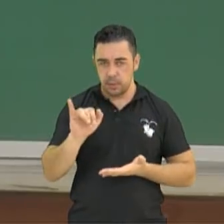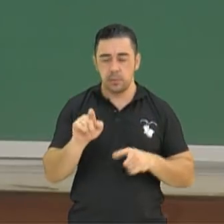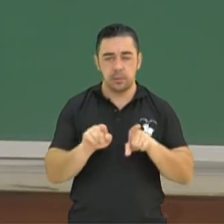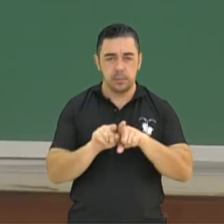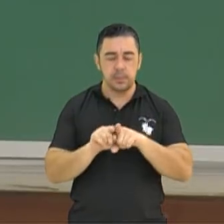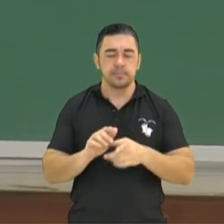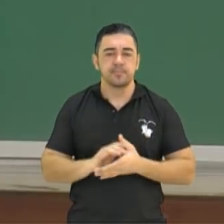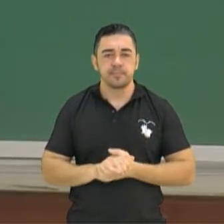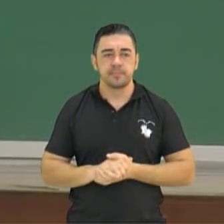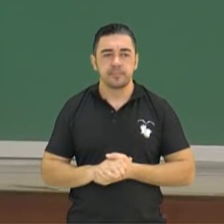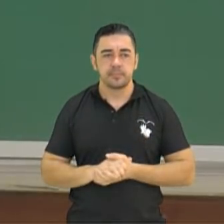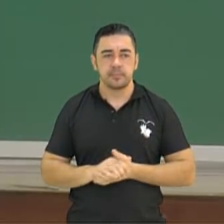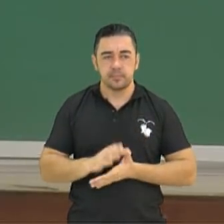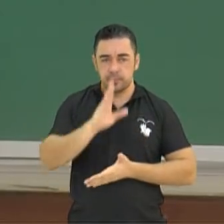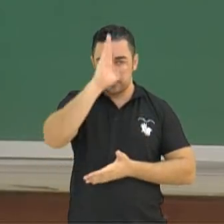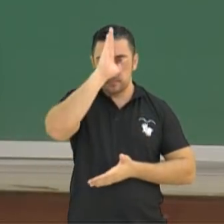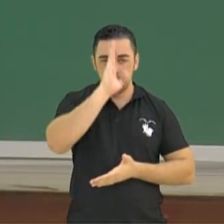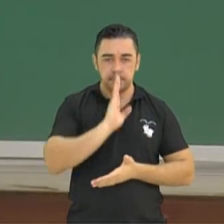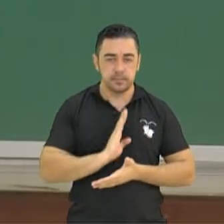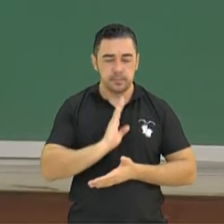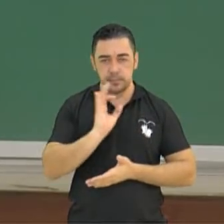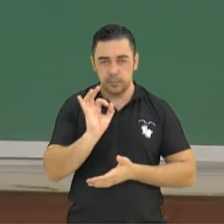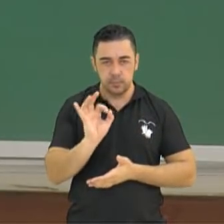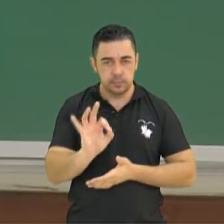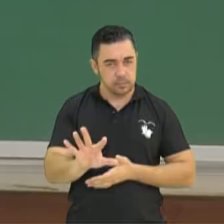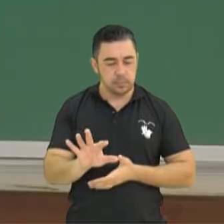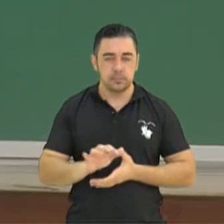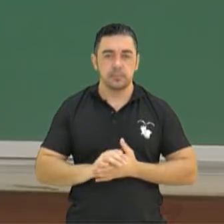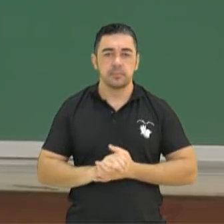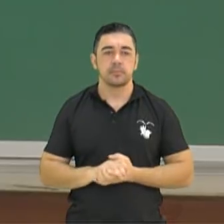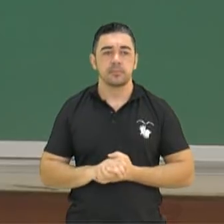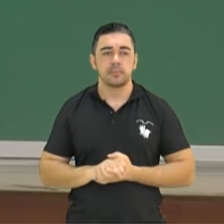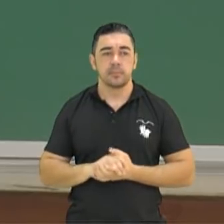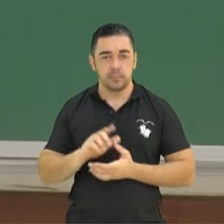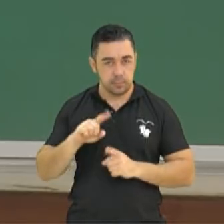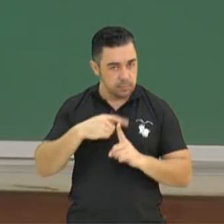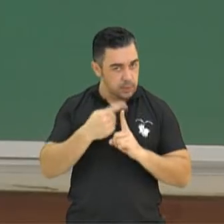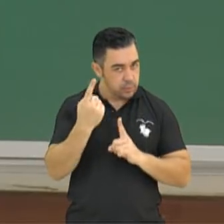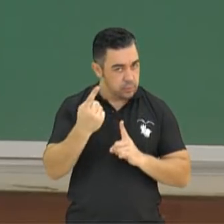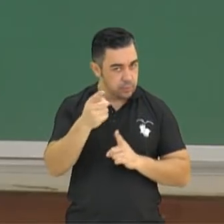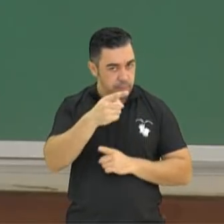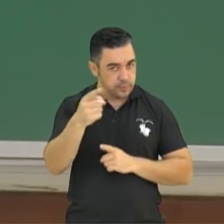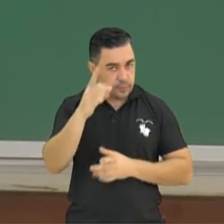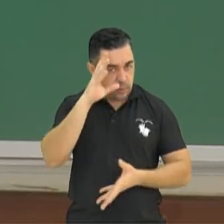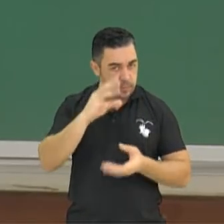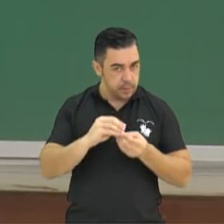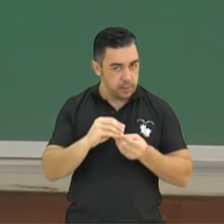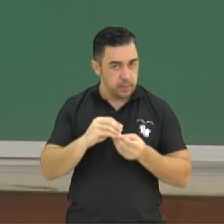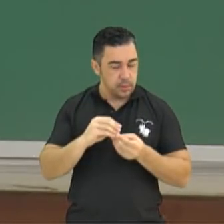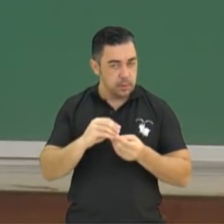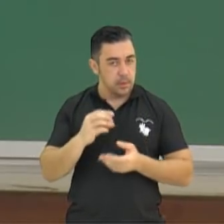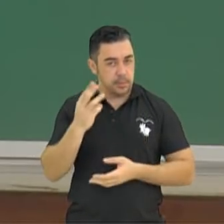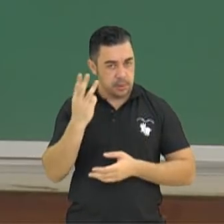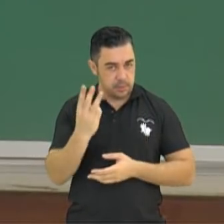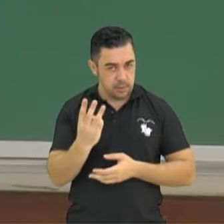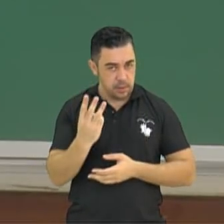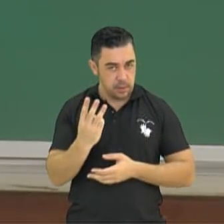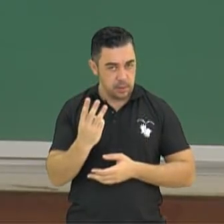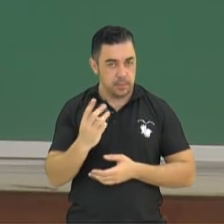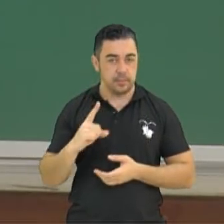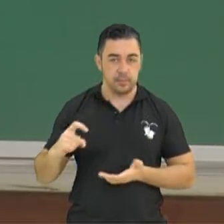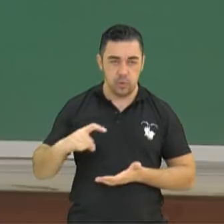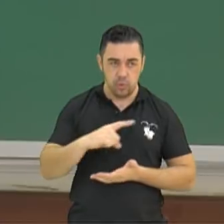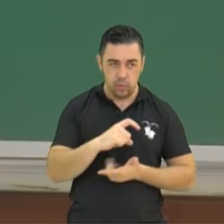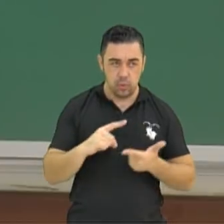bilateral também, né? Só esse eixo aqui que divide ela no meio. Mais uma vez, vamos ver se você entendeu. Então, mais 3 animaizinhos aqui. Uma